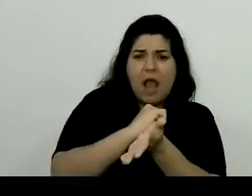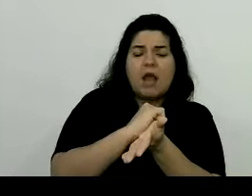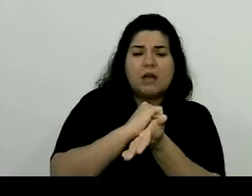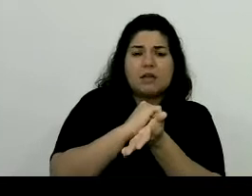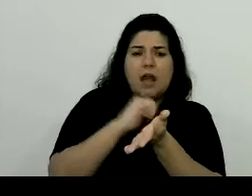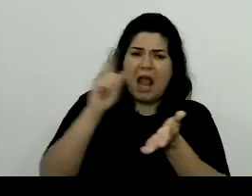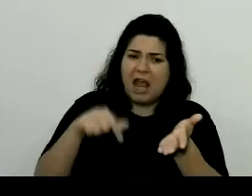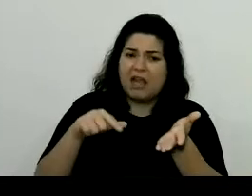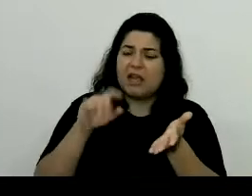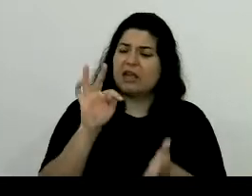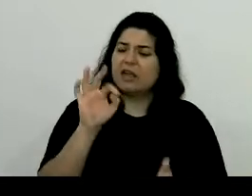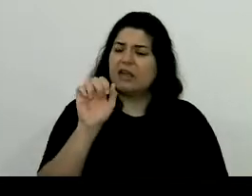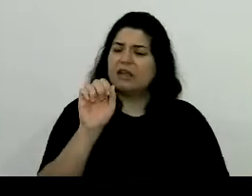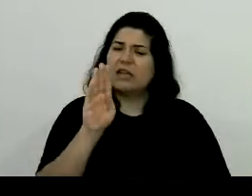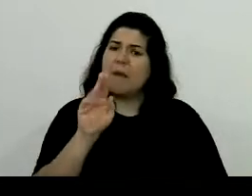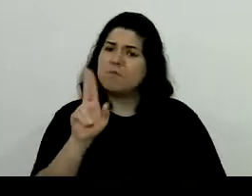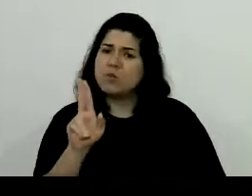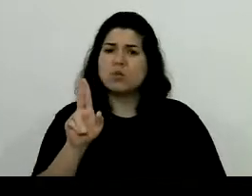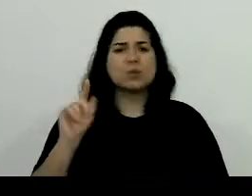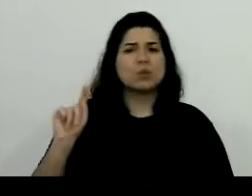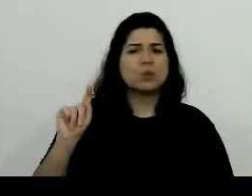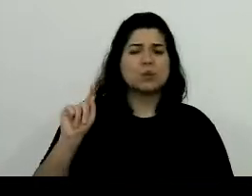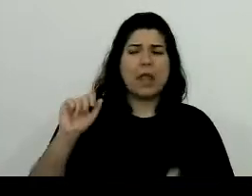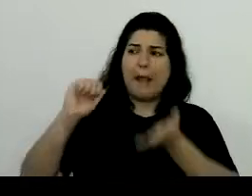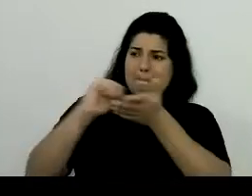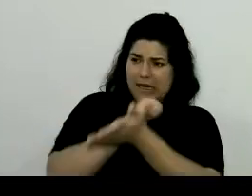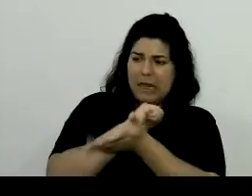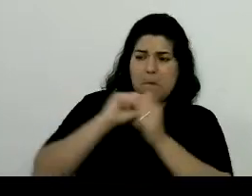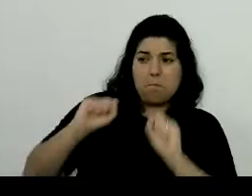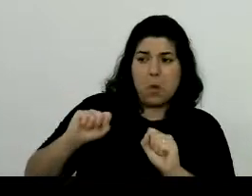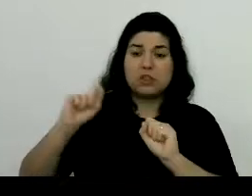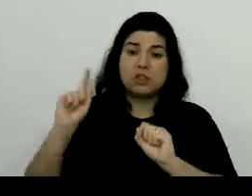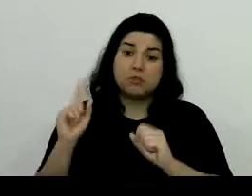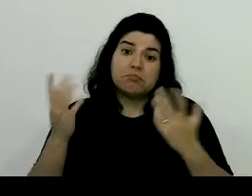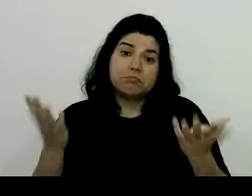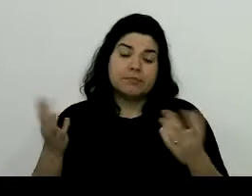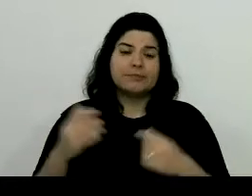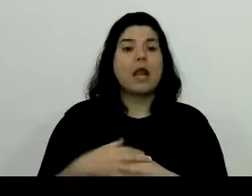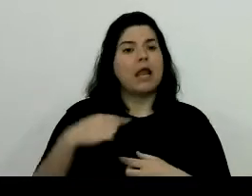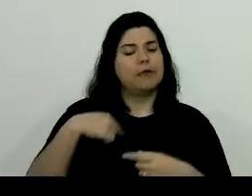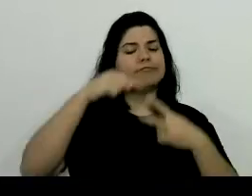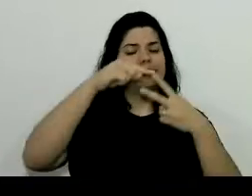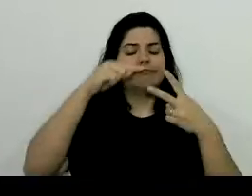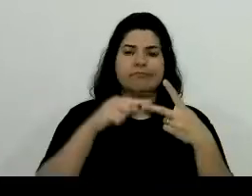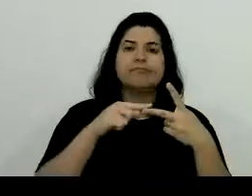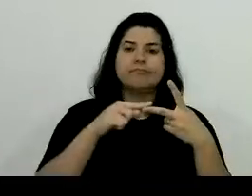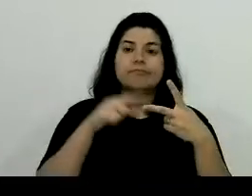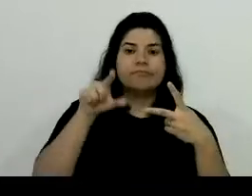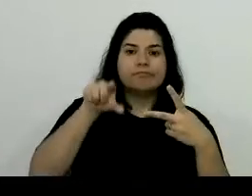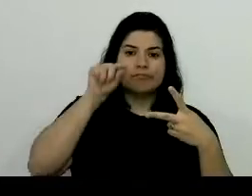tabu para os arquivos fotográficos? Então, eu um pouco elenquei duas questões para a gente jogar,